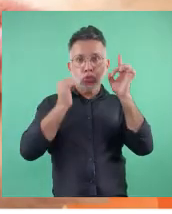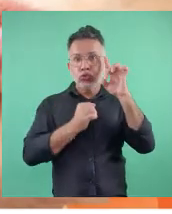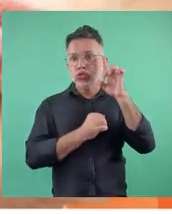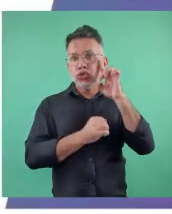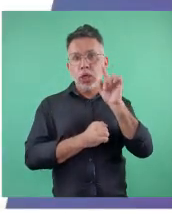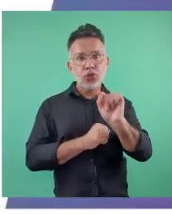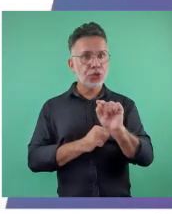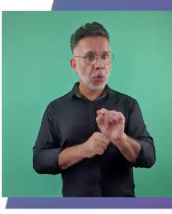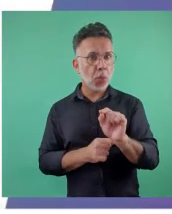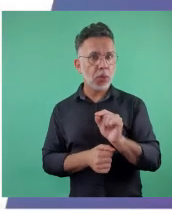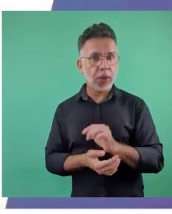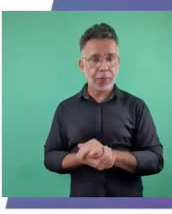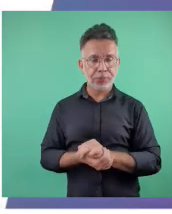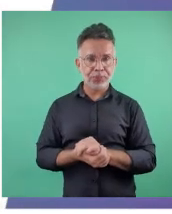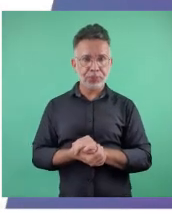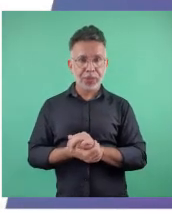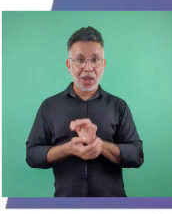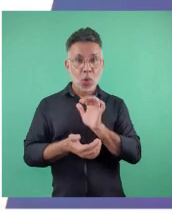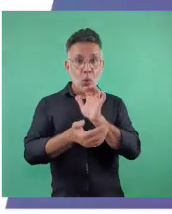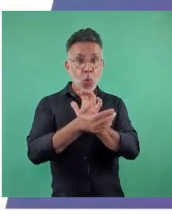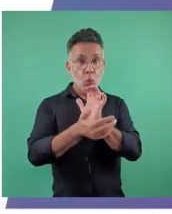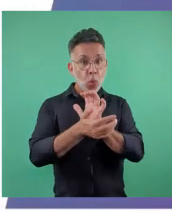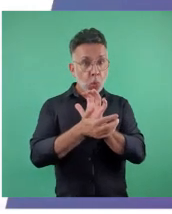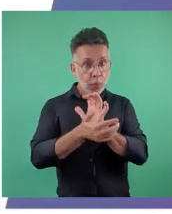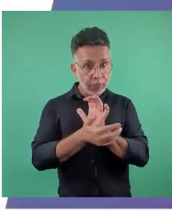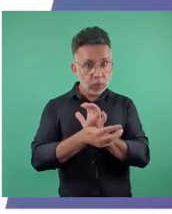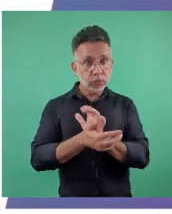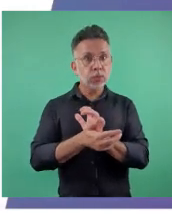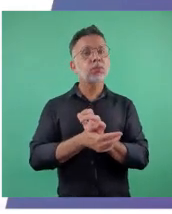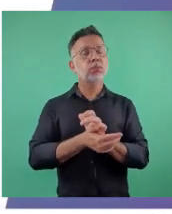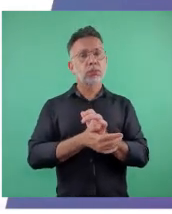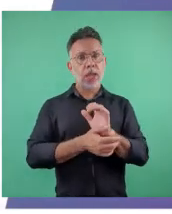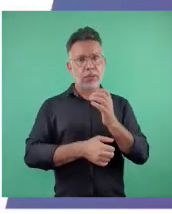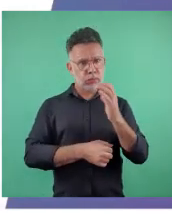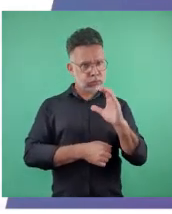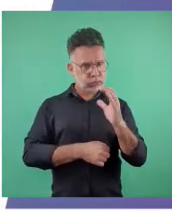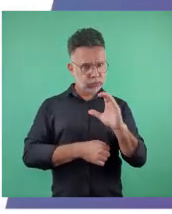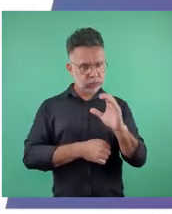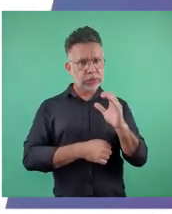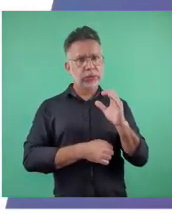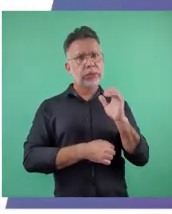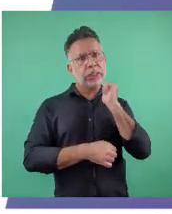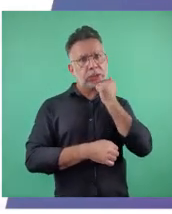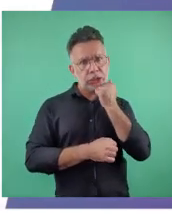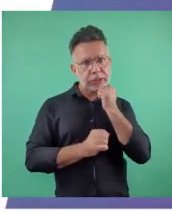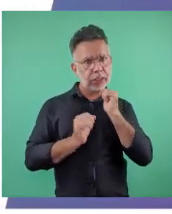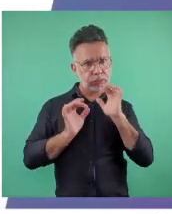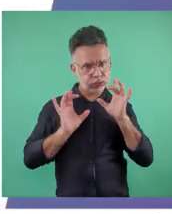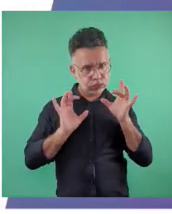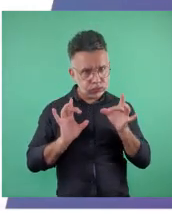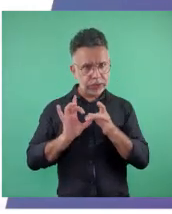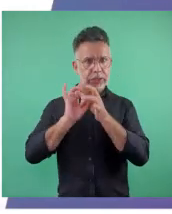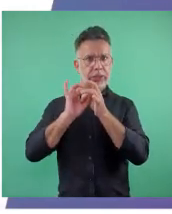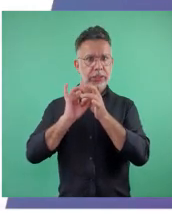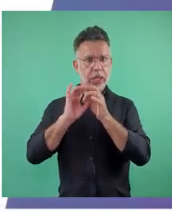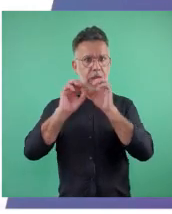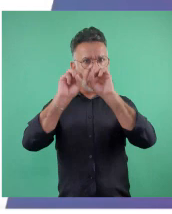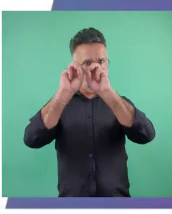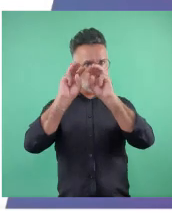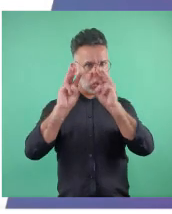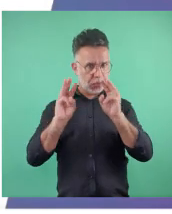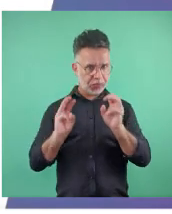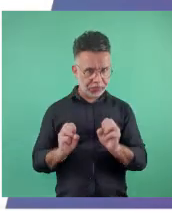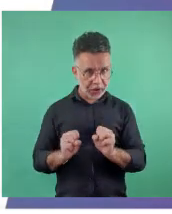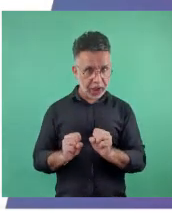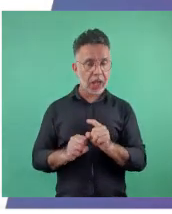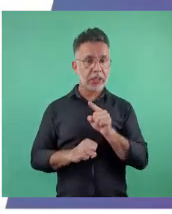ouvido no dia a dia? Um grupo de cientistas ligados à Organização Mundial de Saúde, que fazem